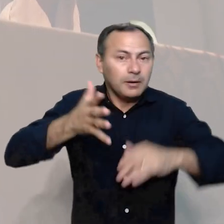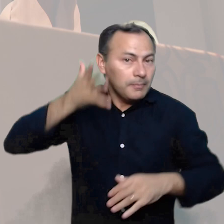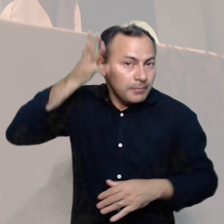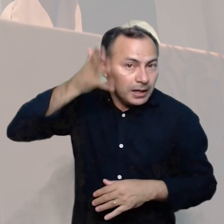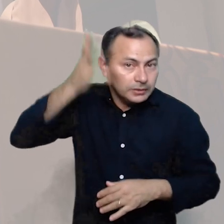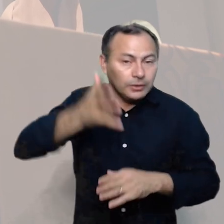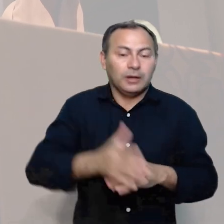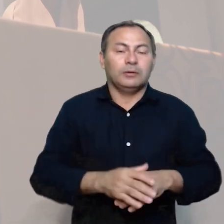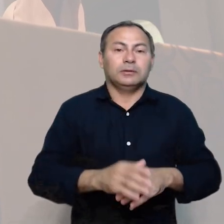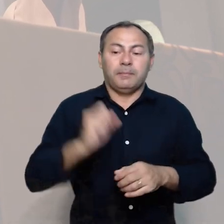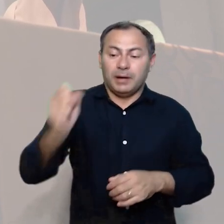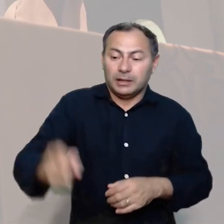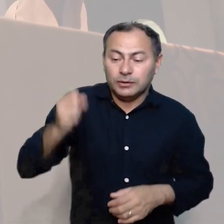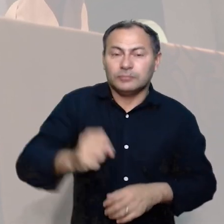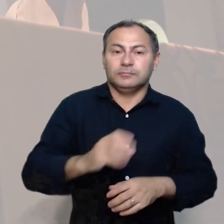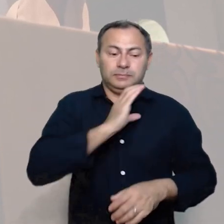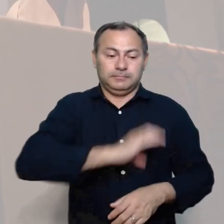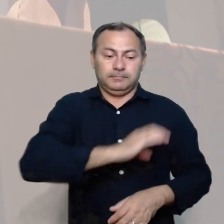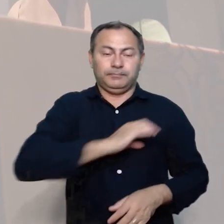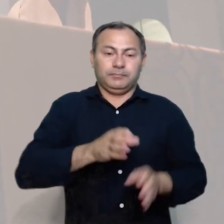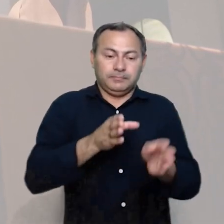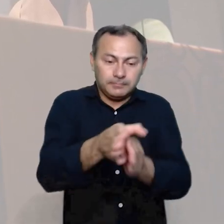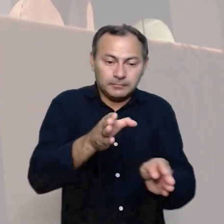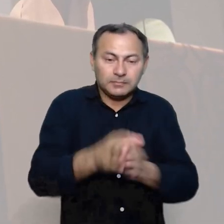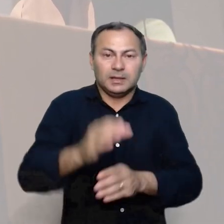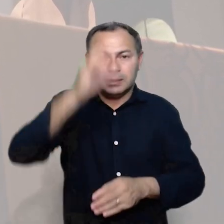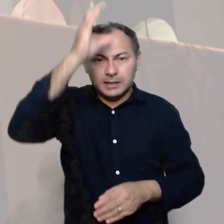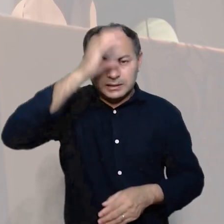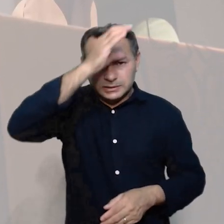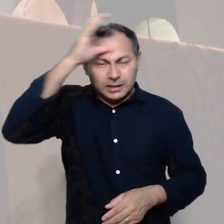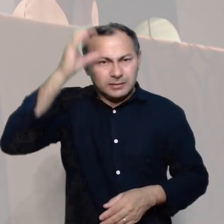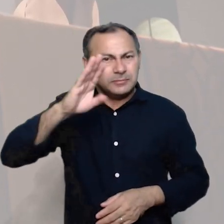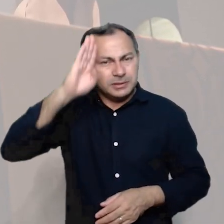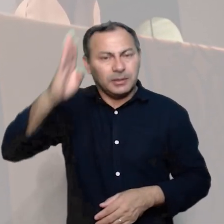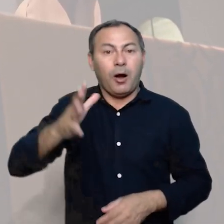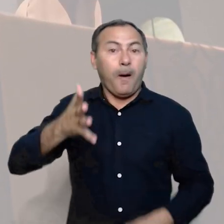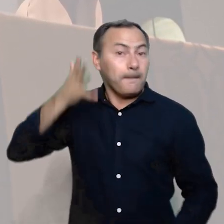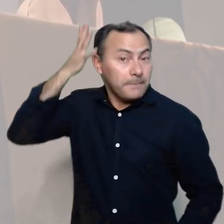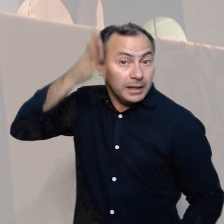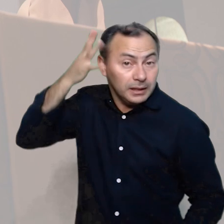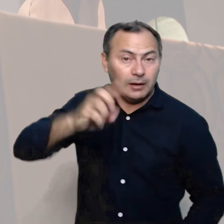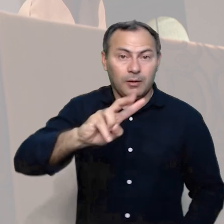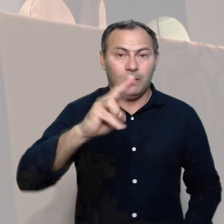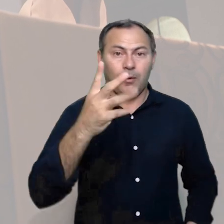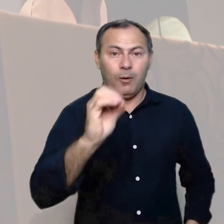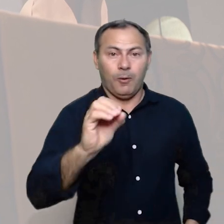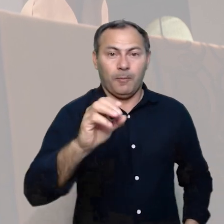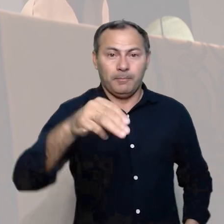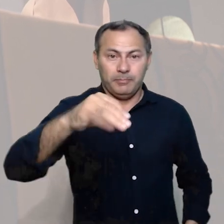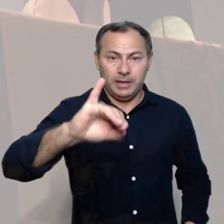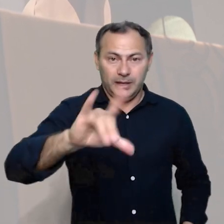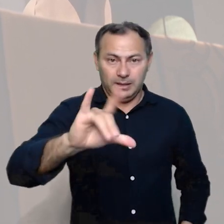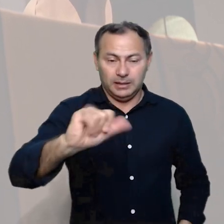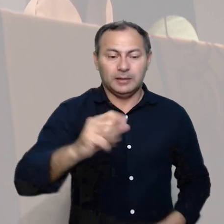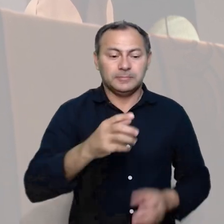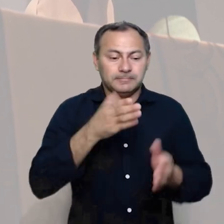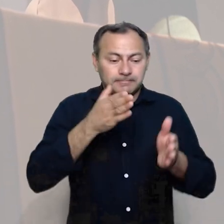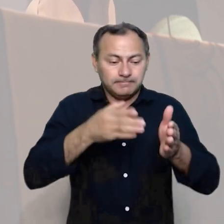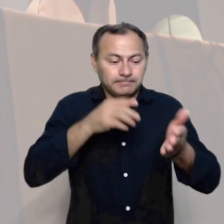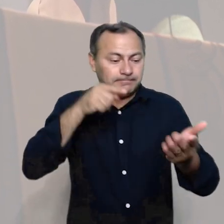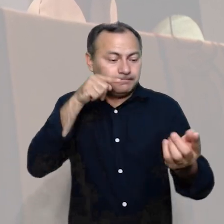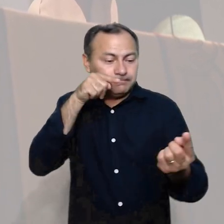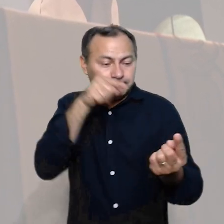a catequese, a instrução cristã, né, e, sobretudo, a homilia, devem ser fundamentadas nas